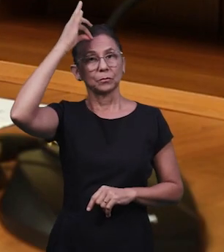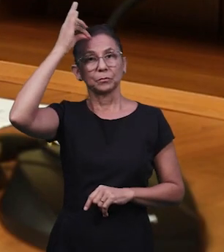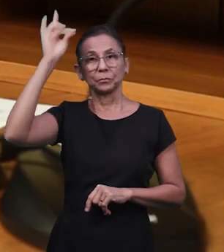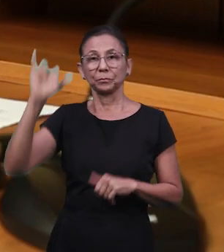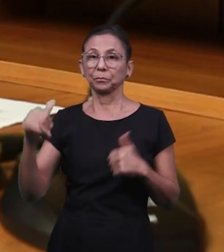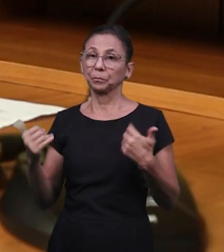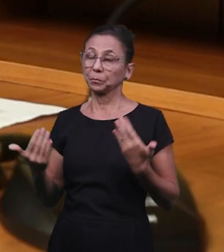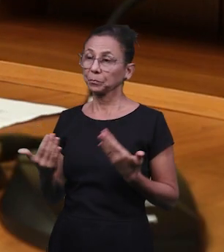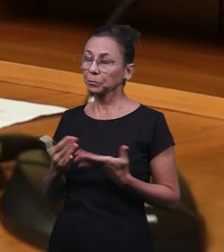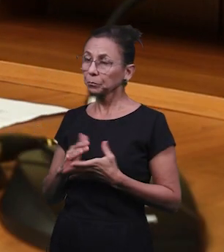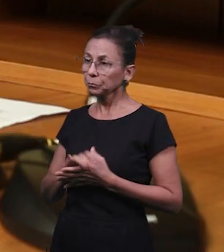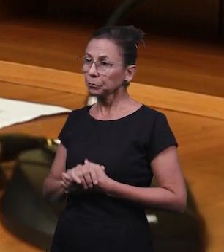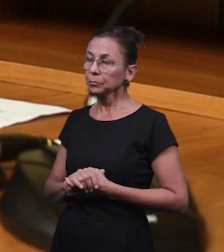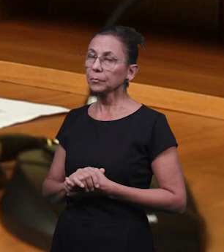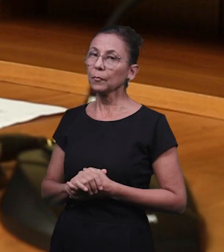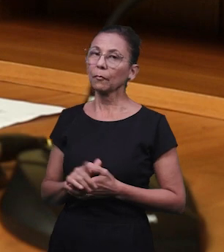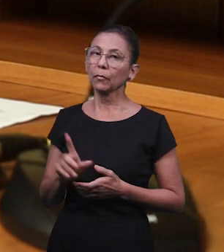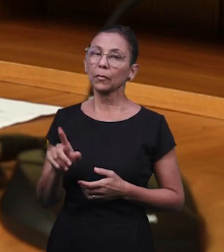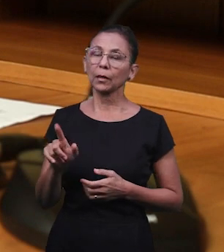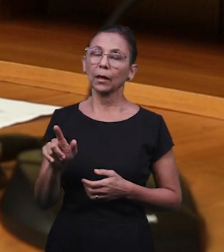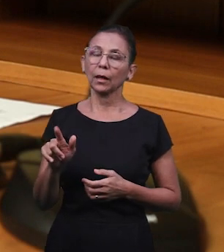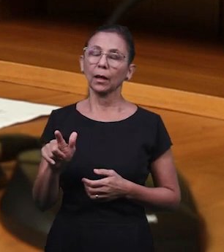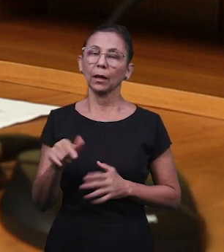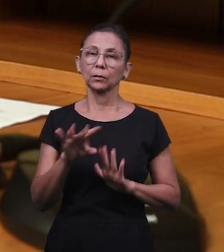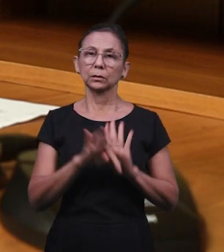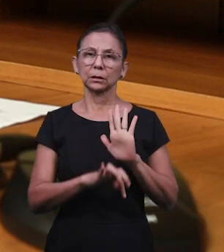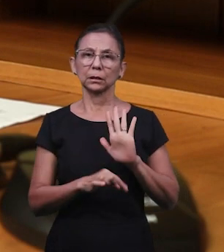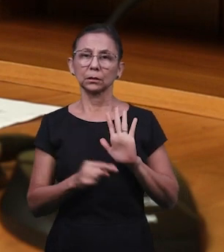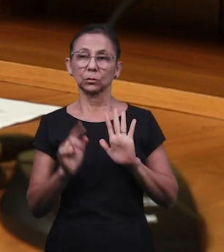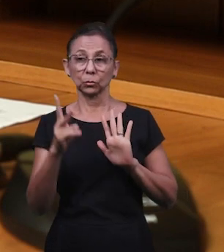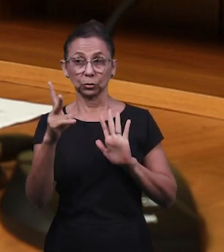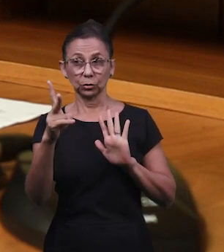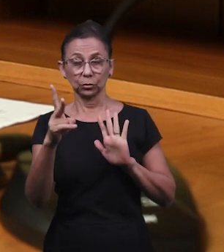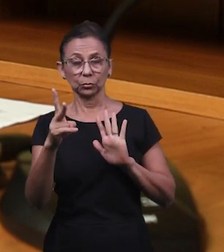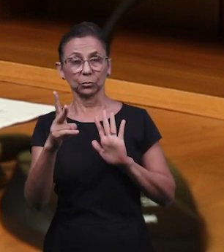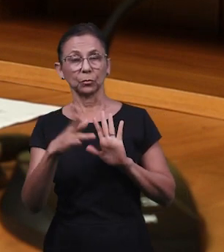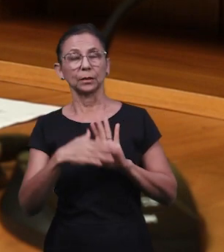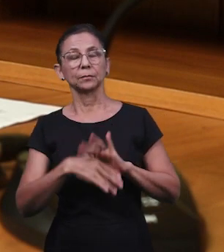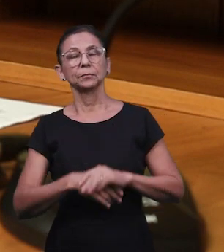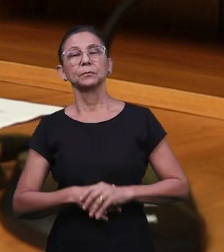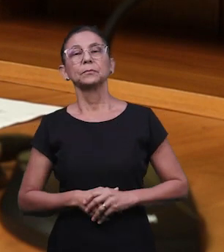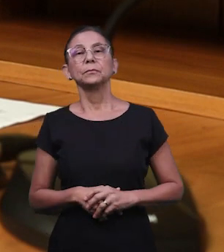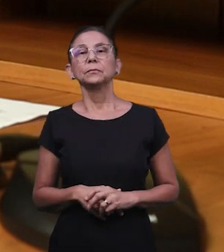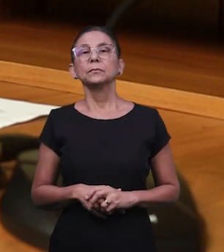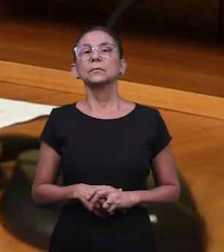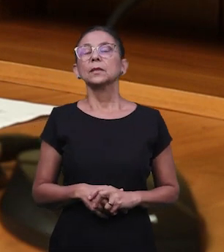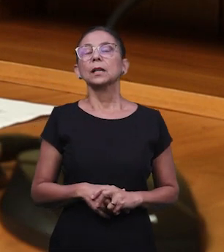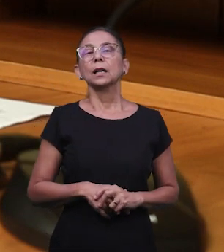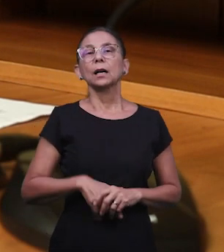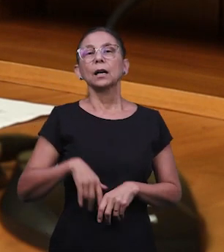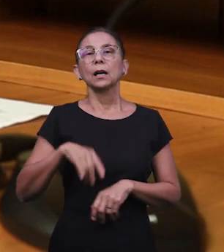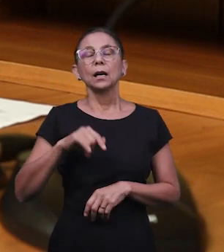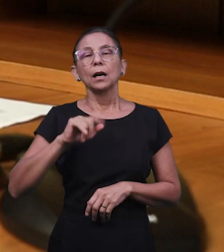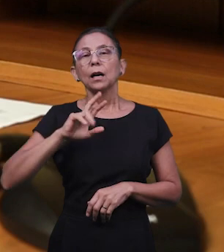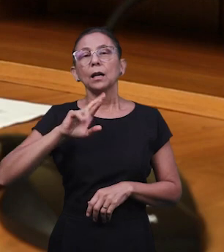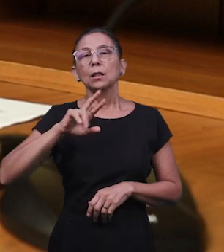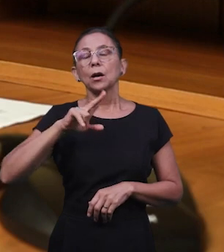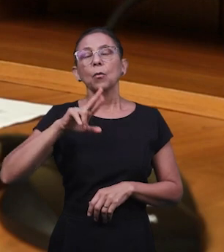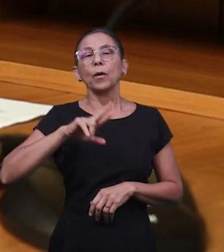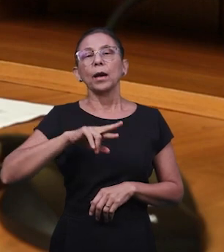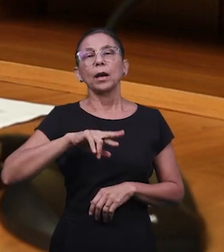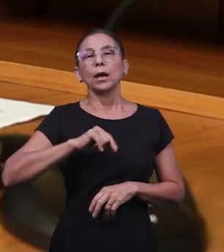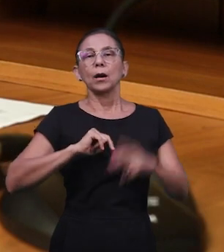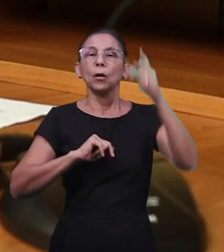Então, assim, o texto diz mais, por isso que eu disse que ele sintetiza assim, isso não vem de